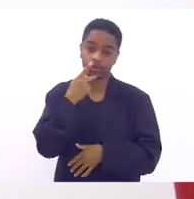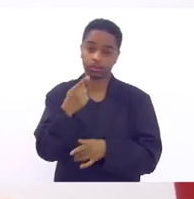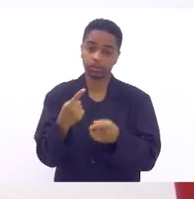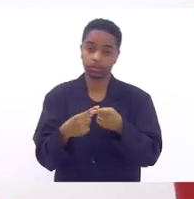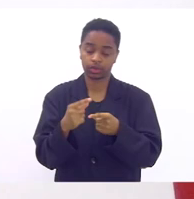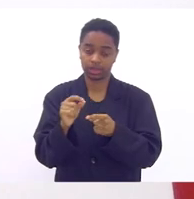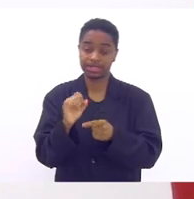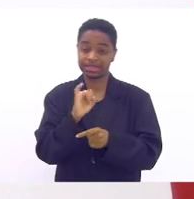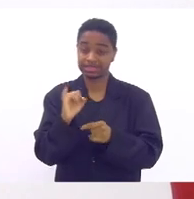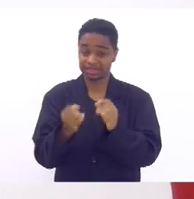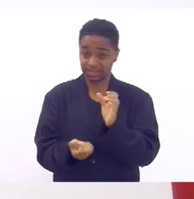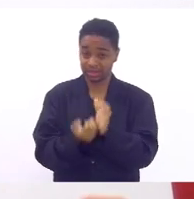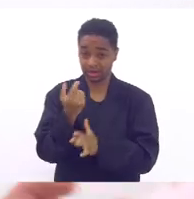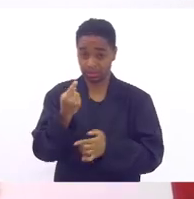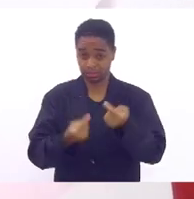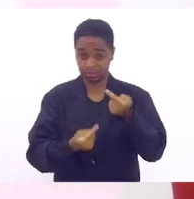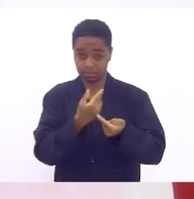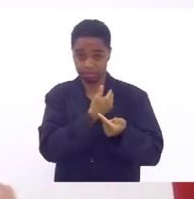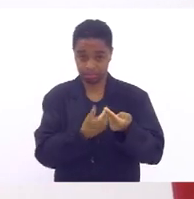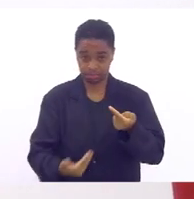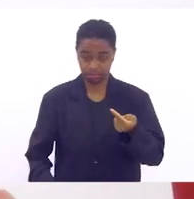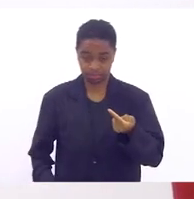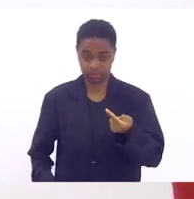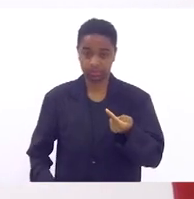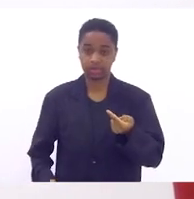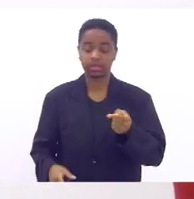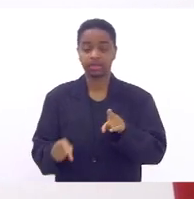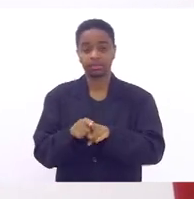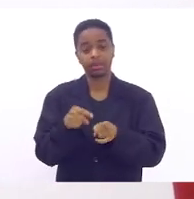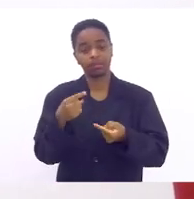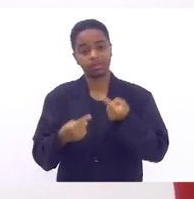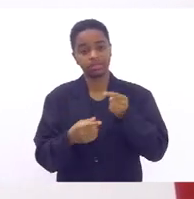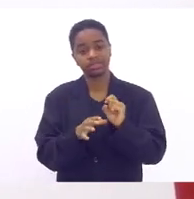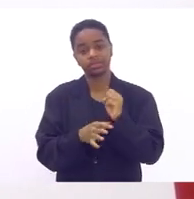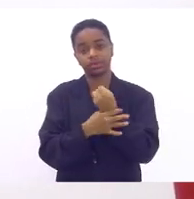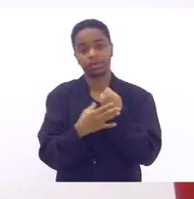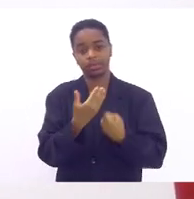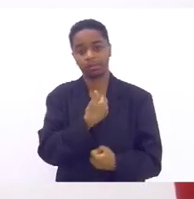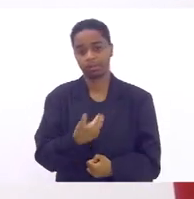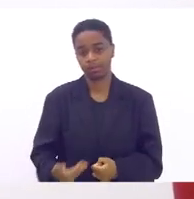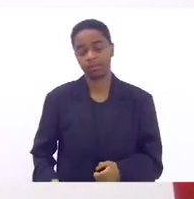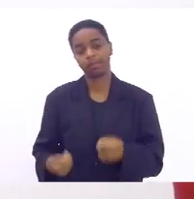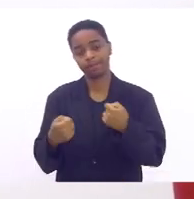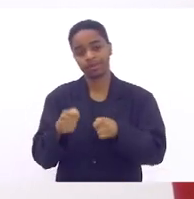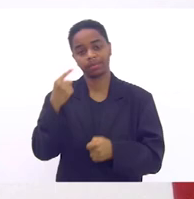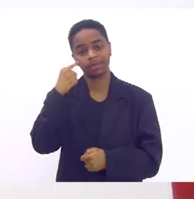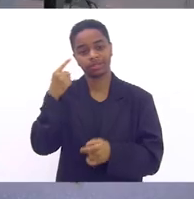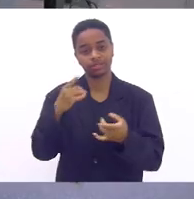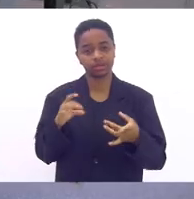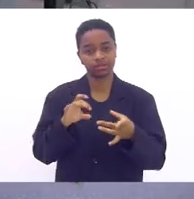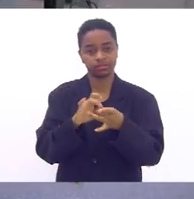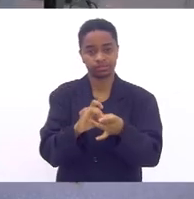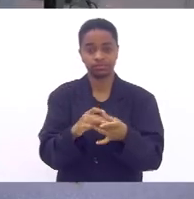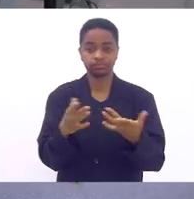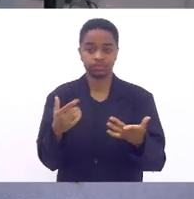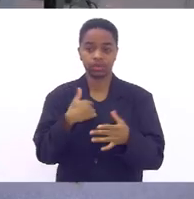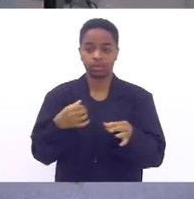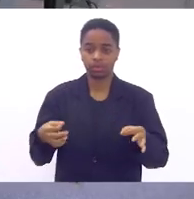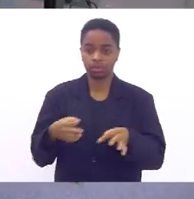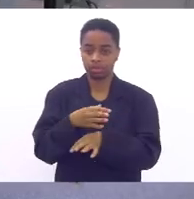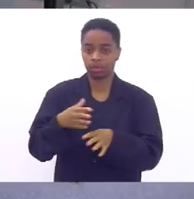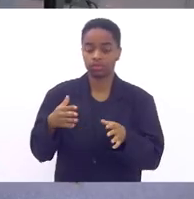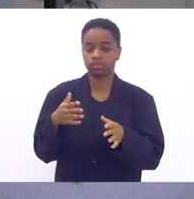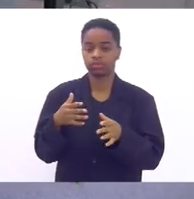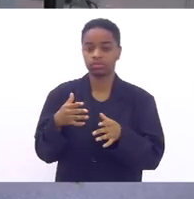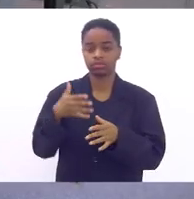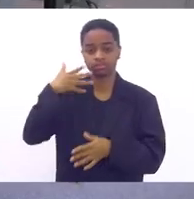públicas para desenvolvimento industrial do Estado a política de segurança pública também tem que ser trazida pro eixo era isso que eu tinha que dizer como provocação Inicial